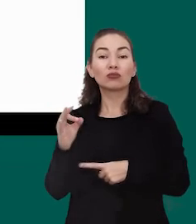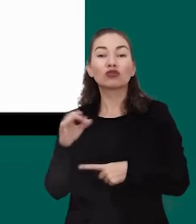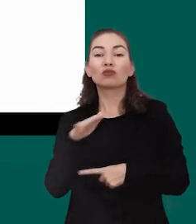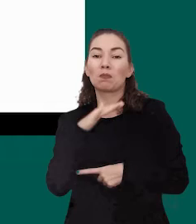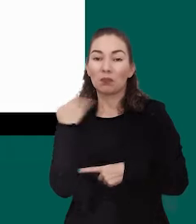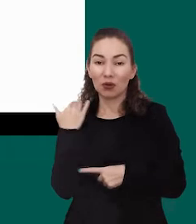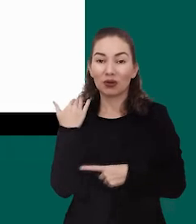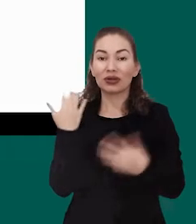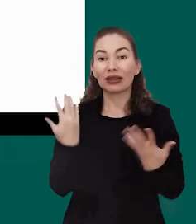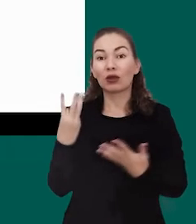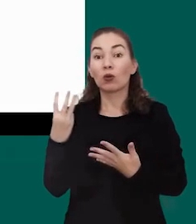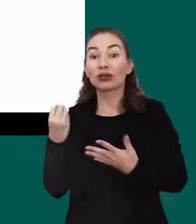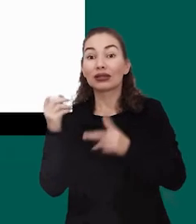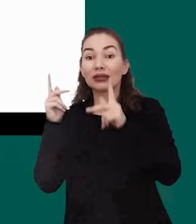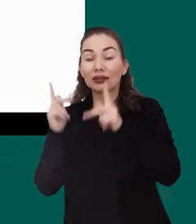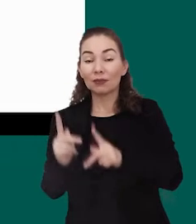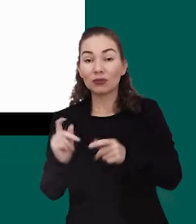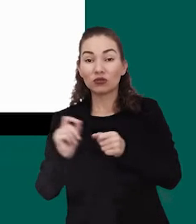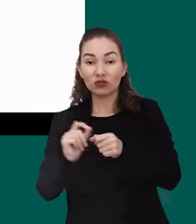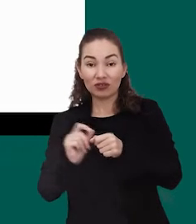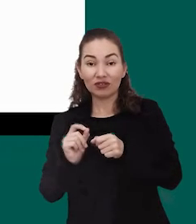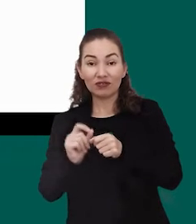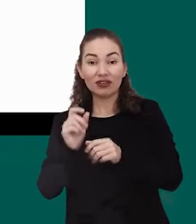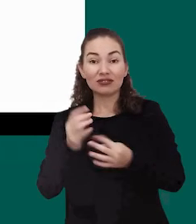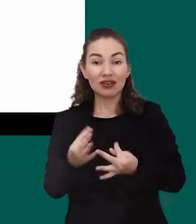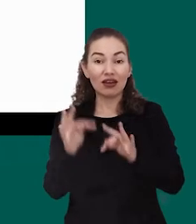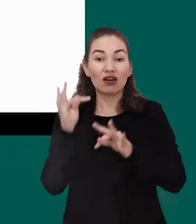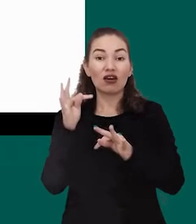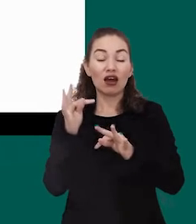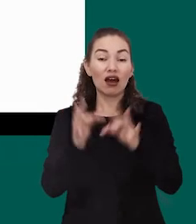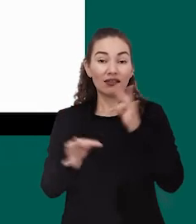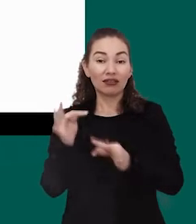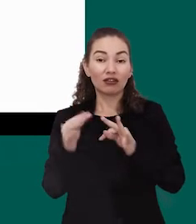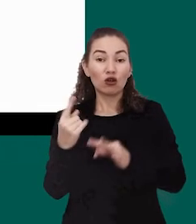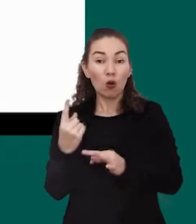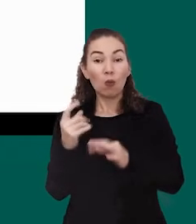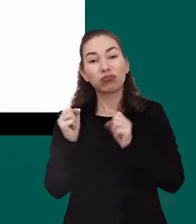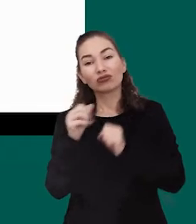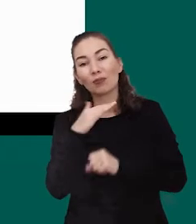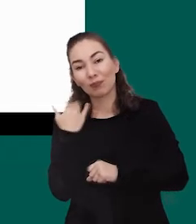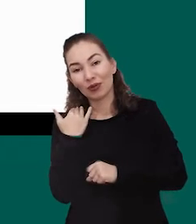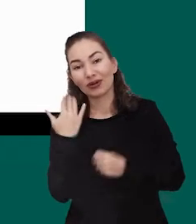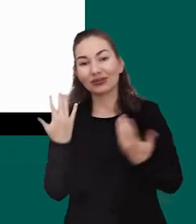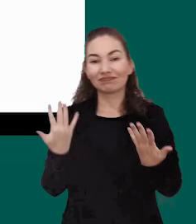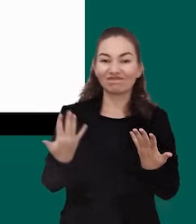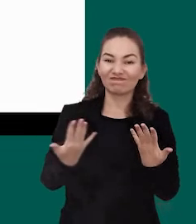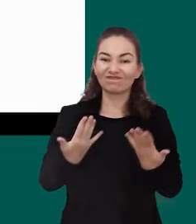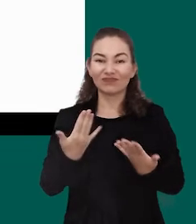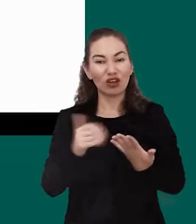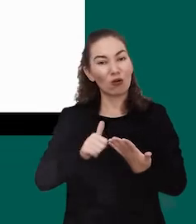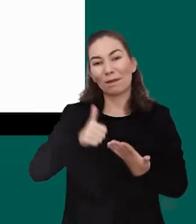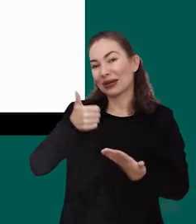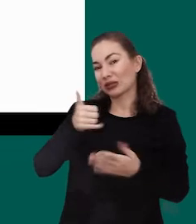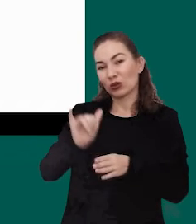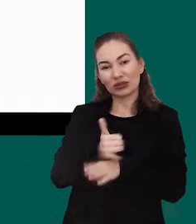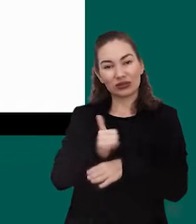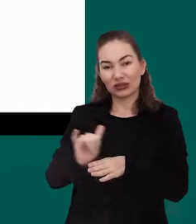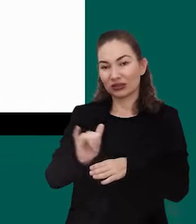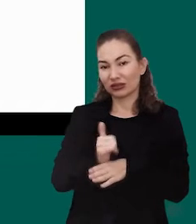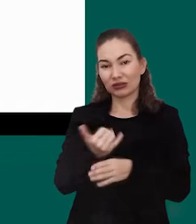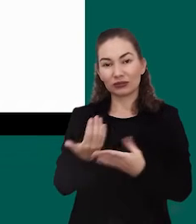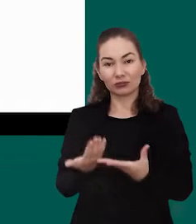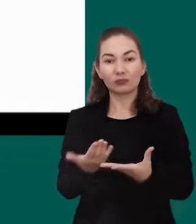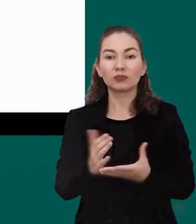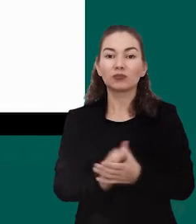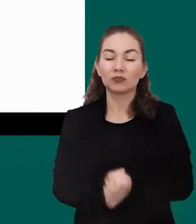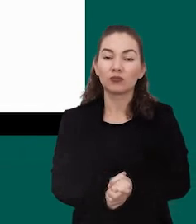imagina, de cada 30 indivíduos que faziam esse tipo de tratamento, um podia evoluir para óbito, então não parecia ser a melhor estratégia. O Jenner, um